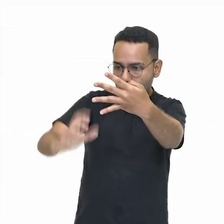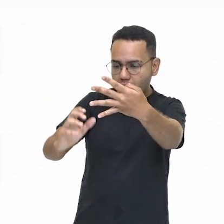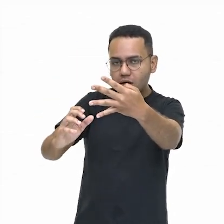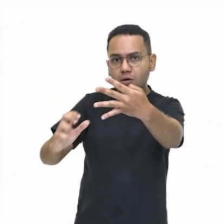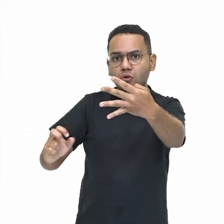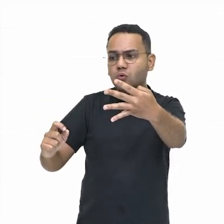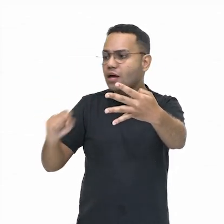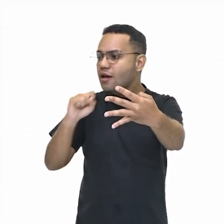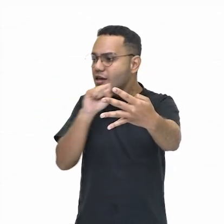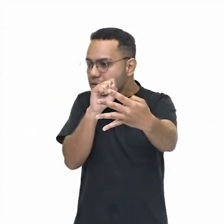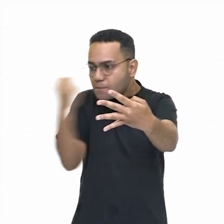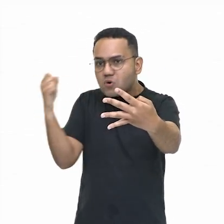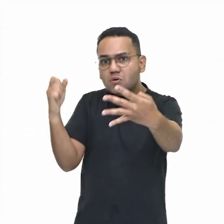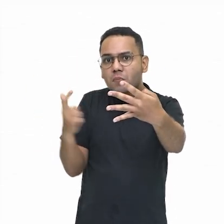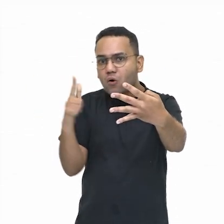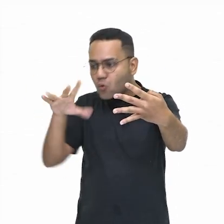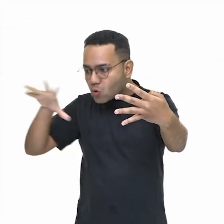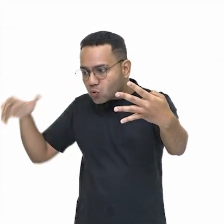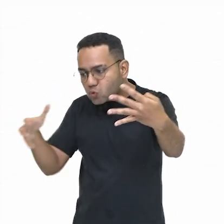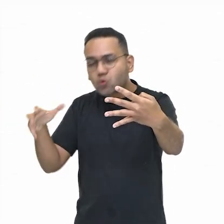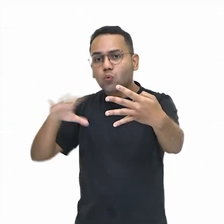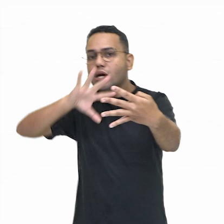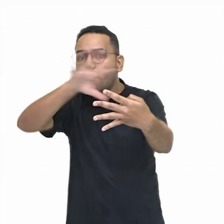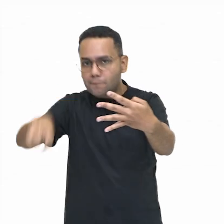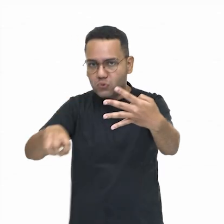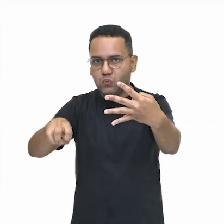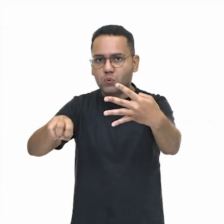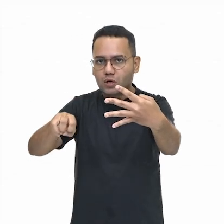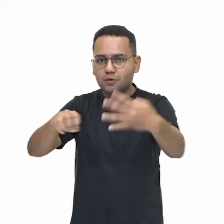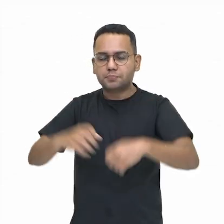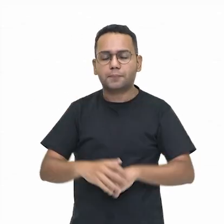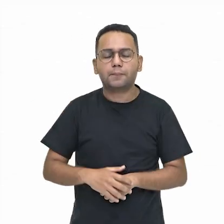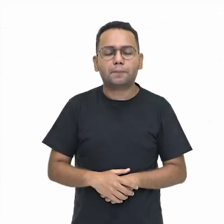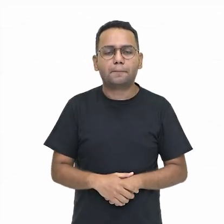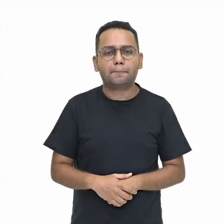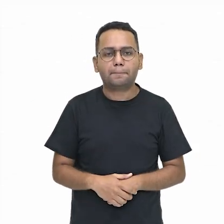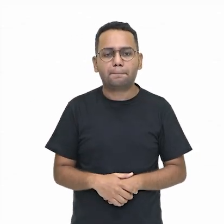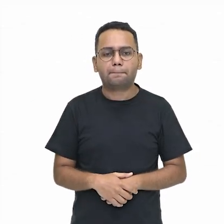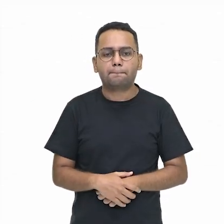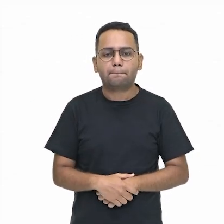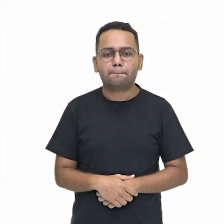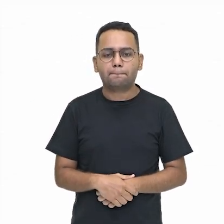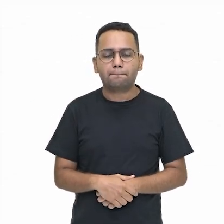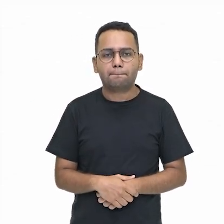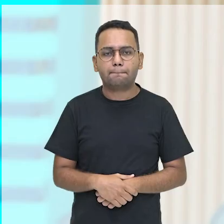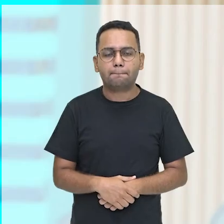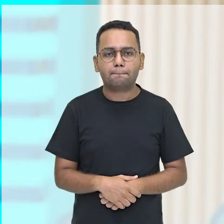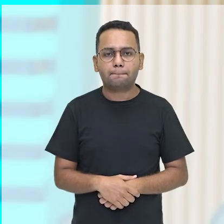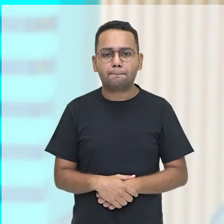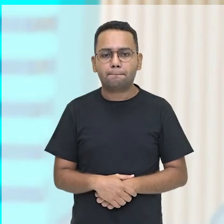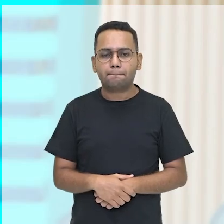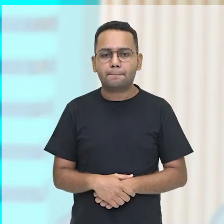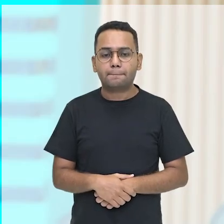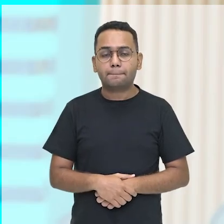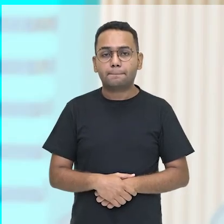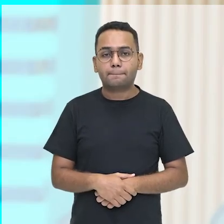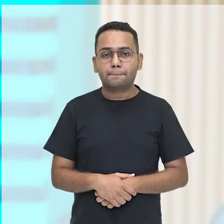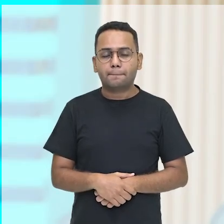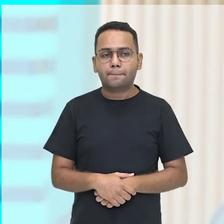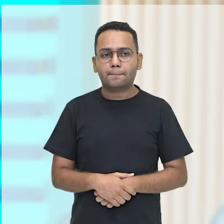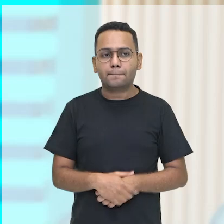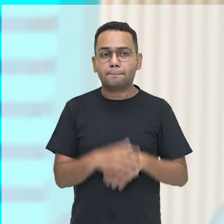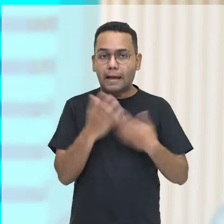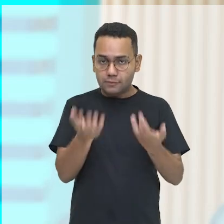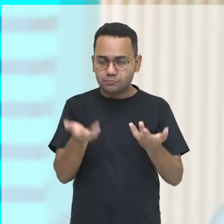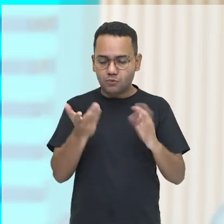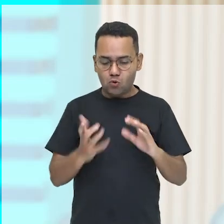chão. Então aí está outra regra principal do chokeball. Você, se o seu time está em posse de bola,